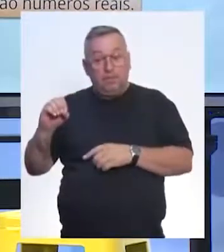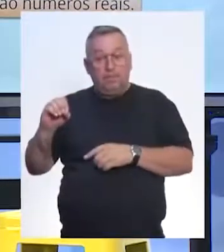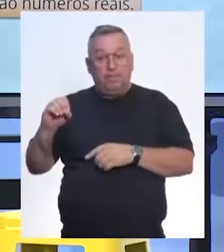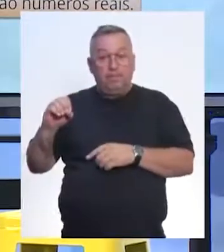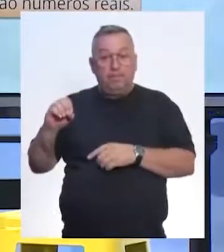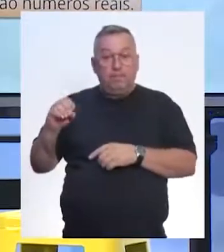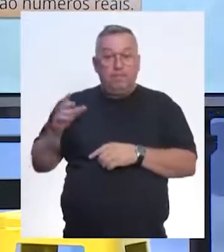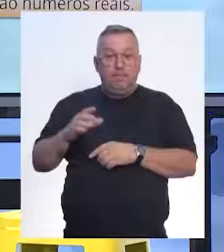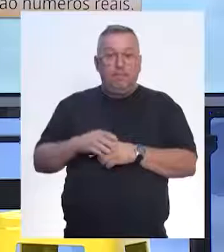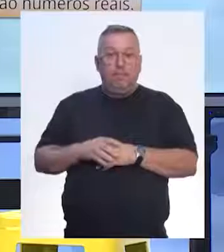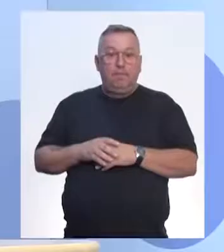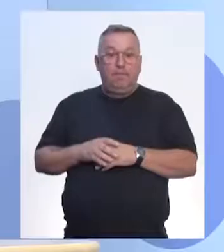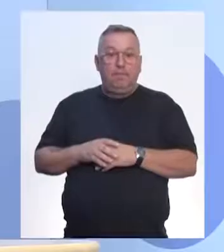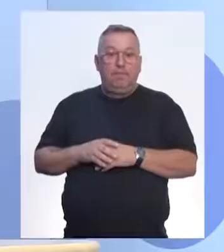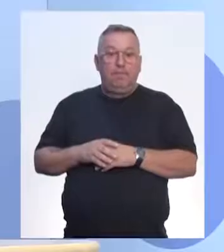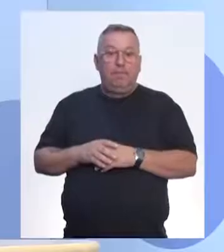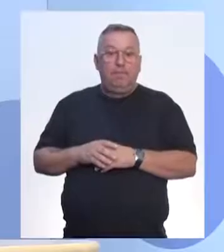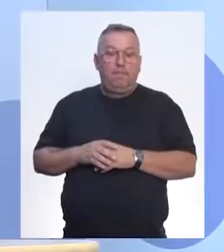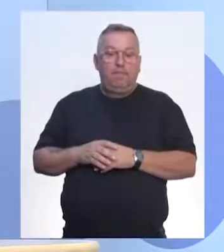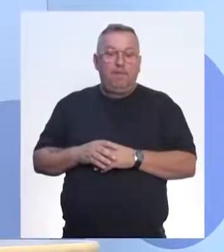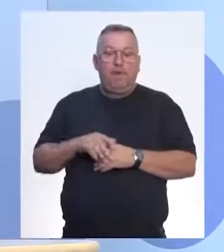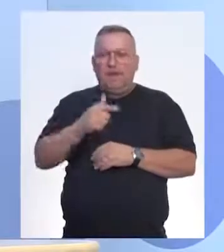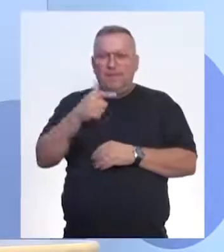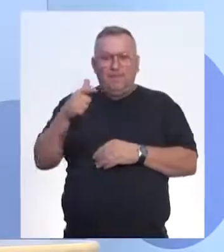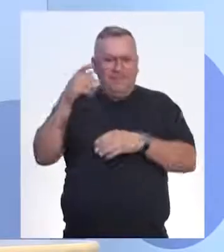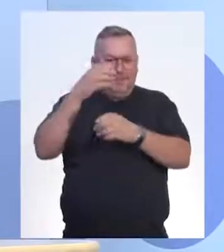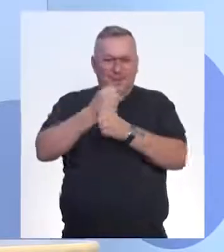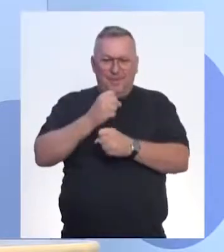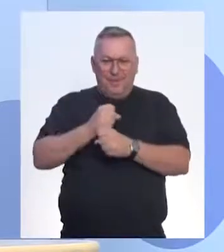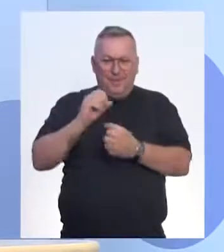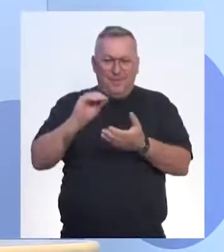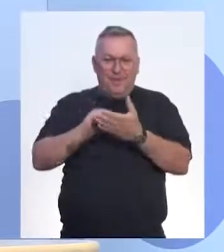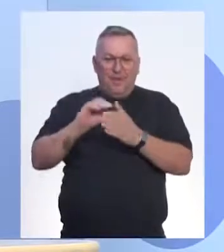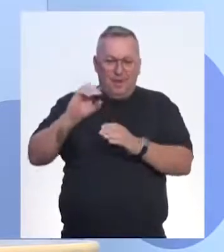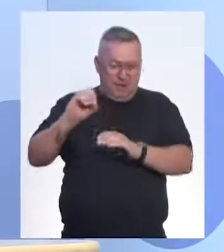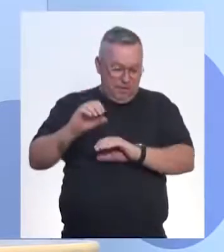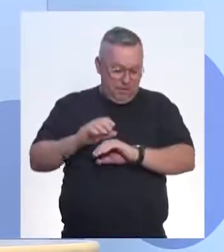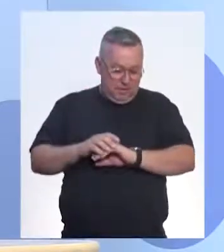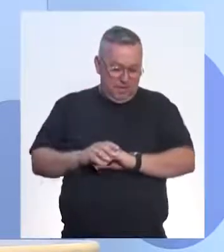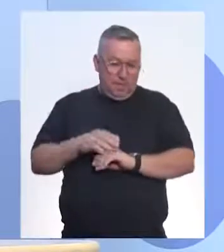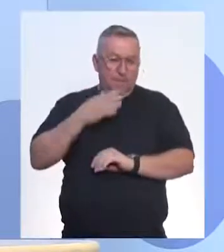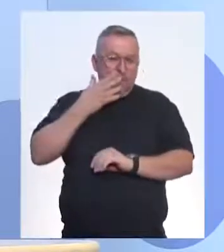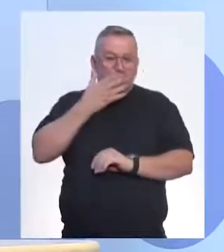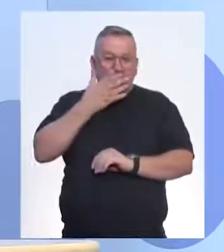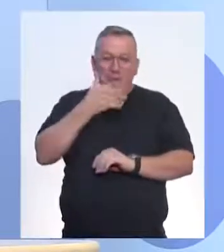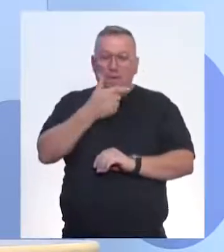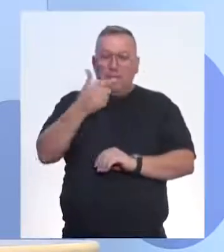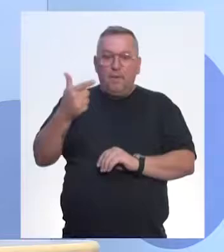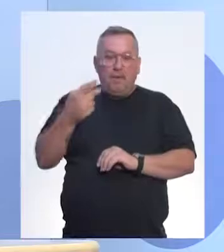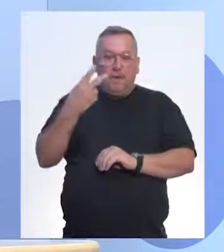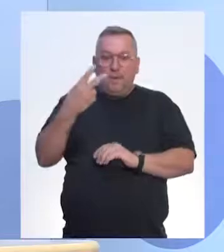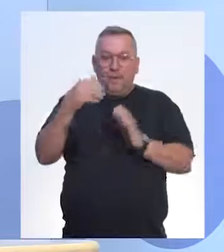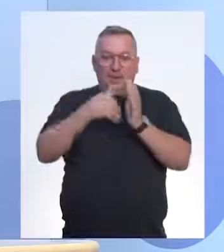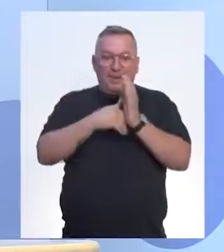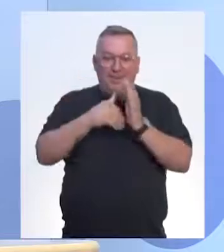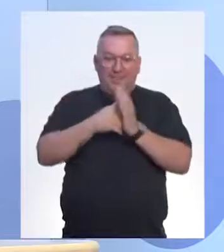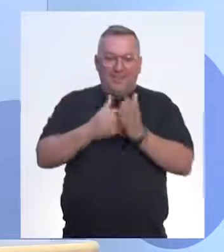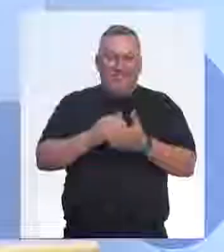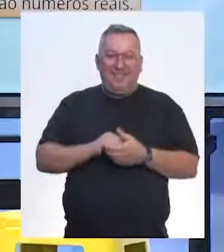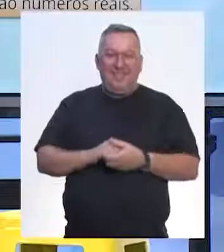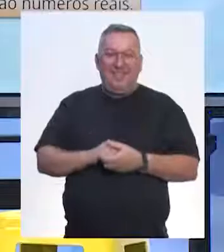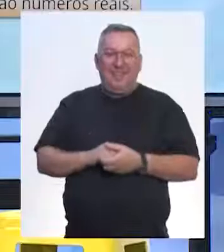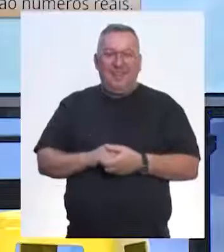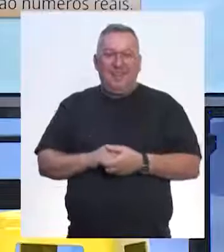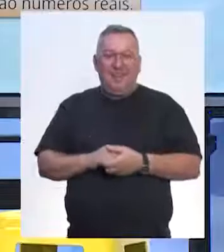aí você zeraria a conta, não teria conta, né? Correto. Não teria expressão. Eu não teria duas incógnitas, concorda comigo?